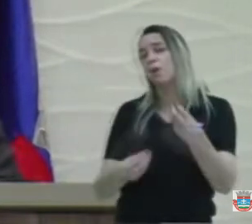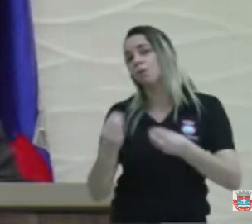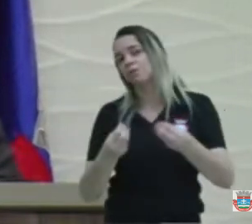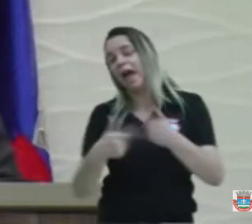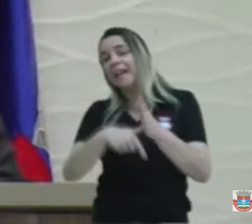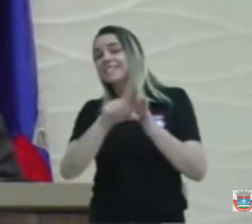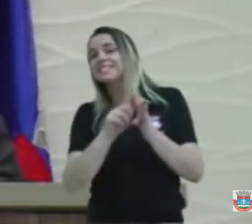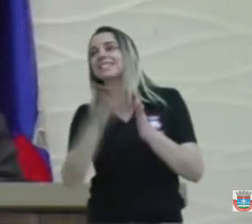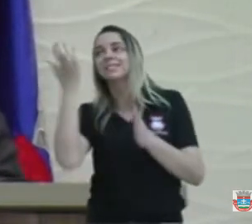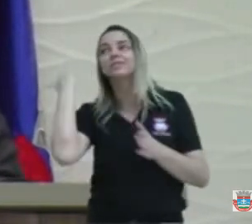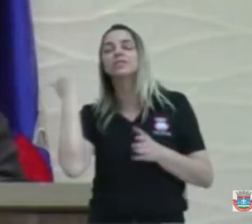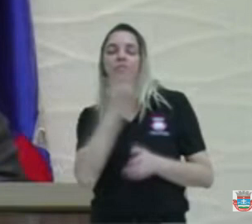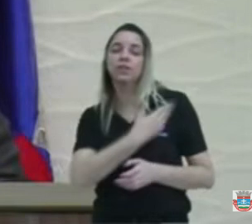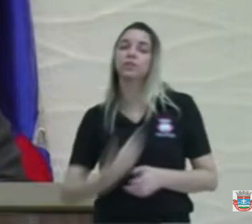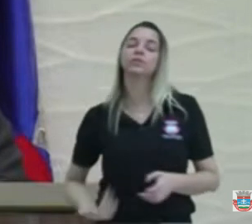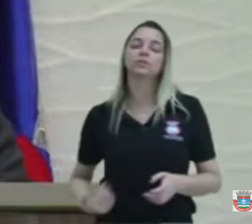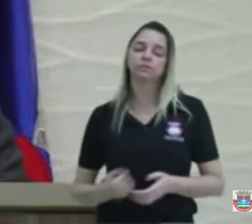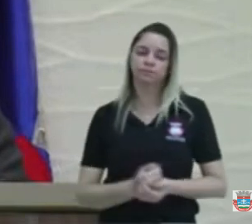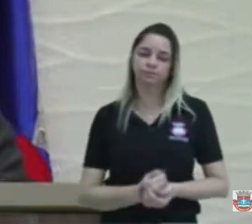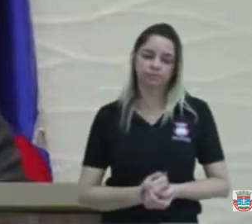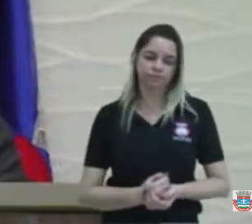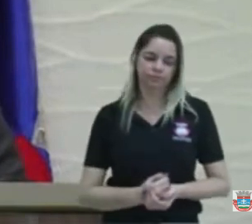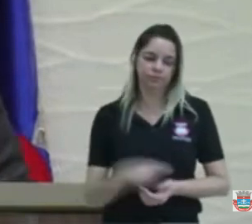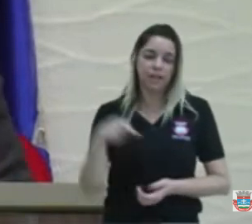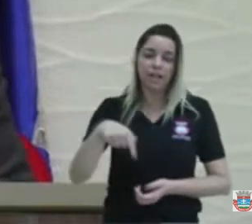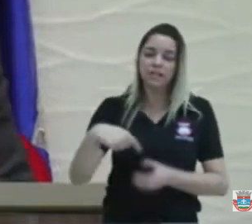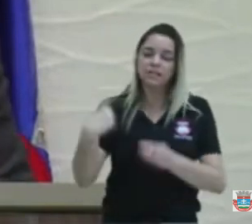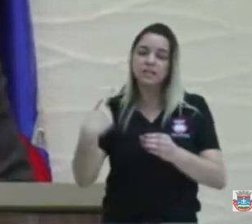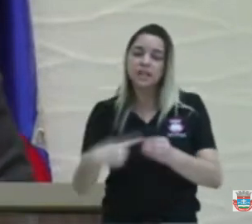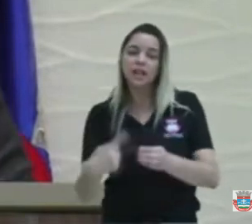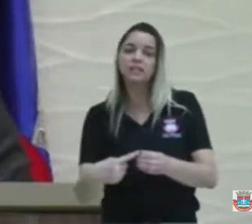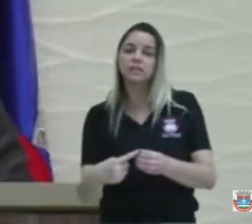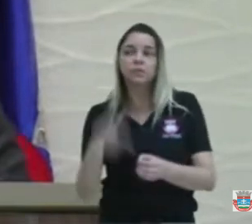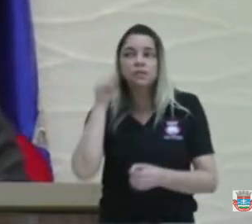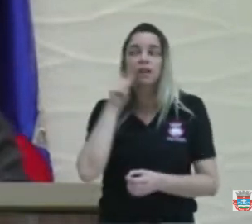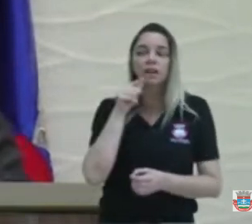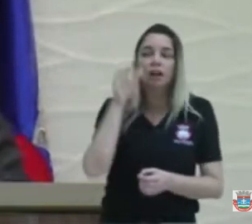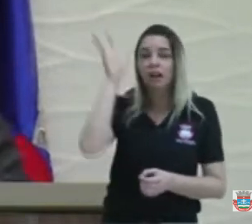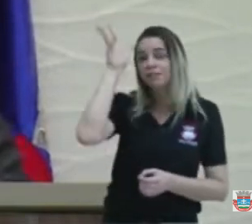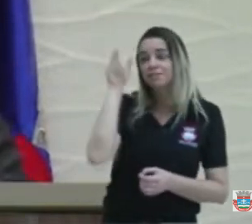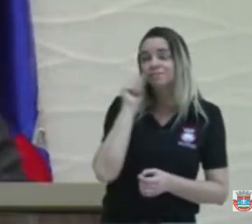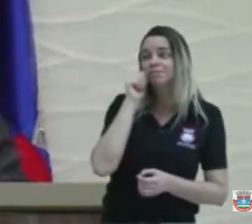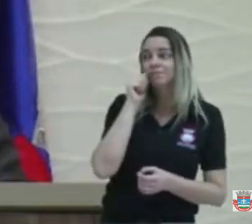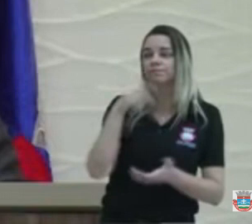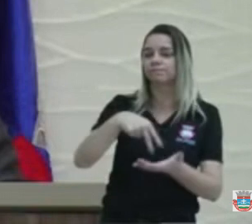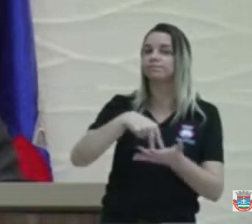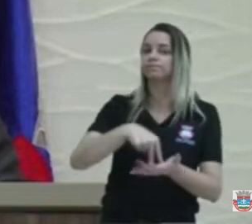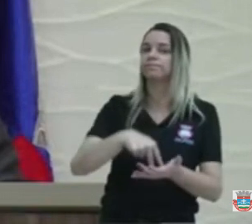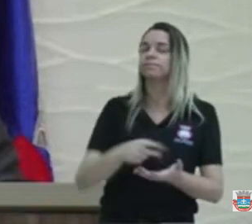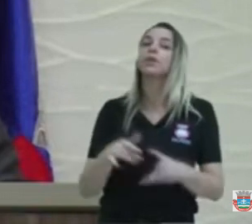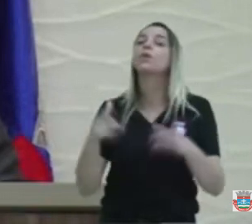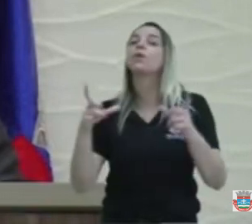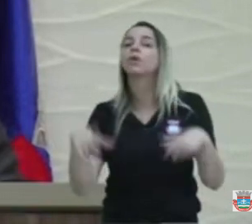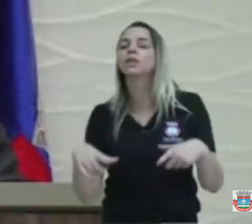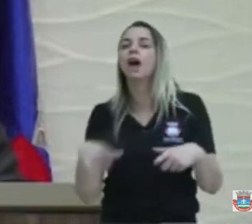anterior. Quando o Poder Municipal não conseguia, o empresário Zé Almeida mantinha. E cadê a distribuição